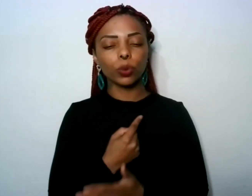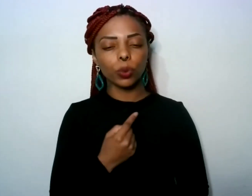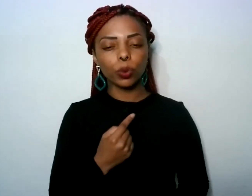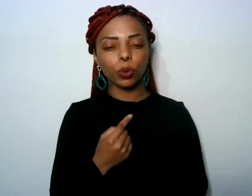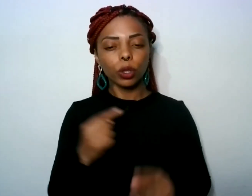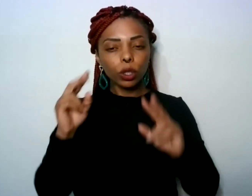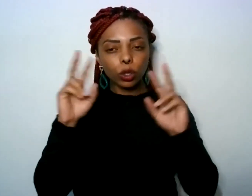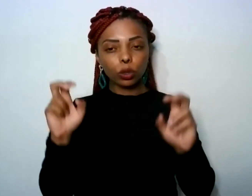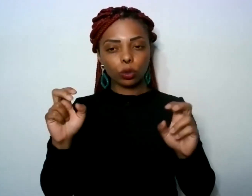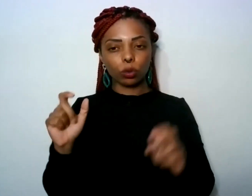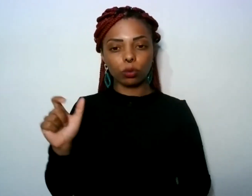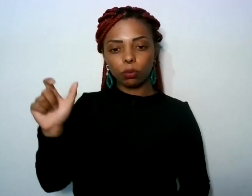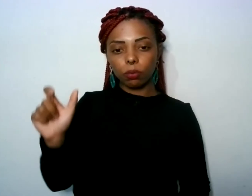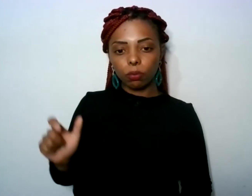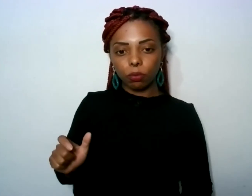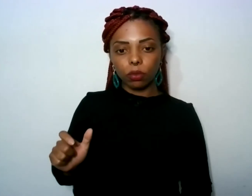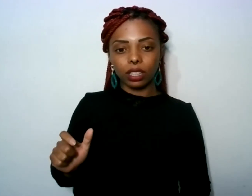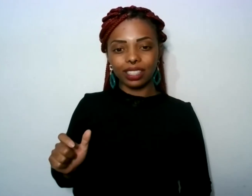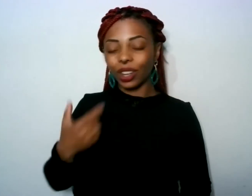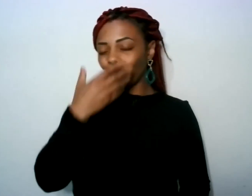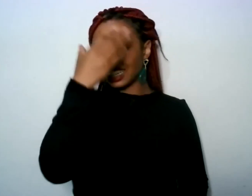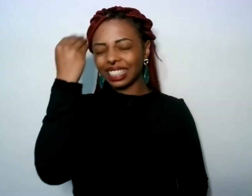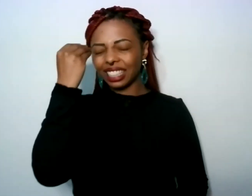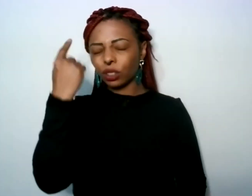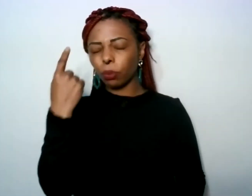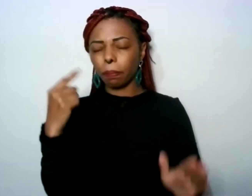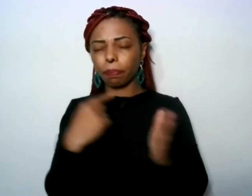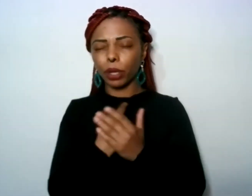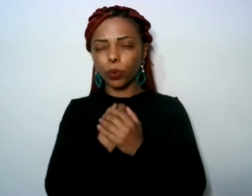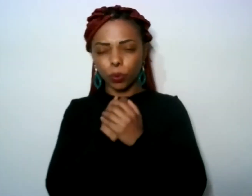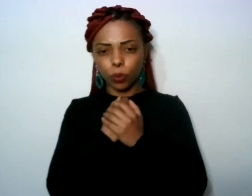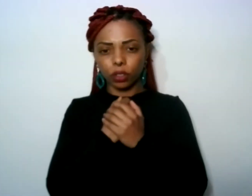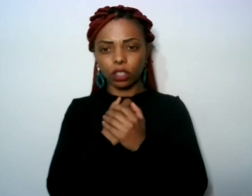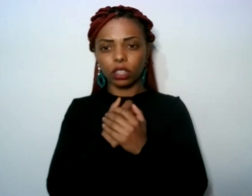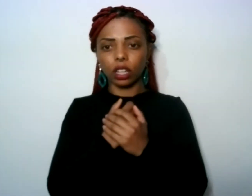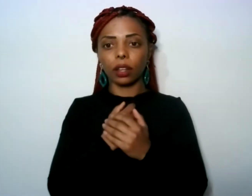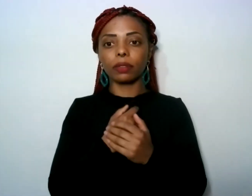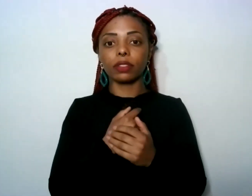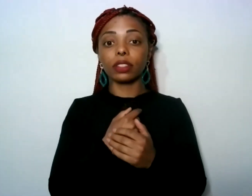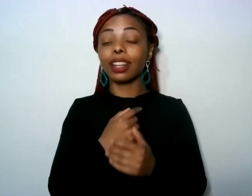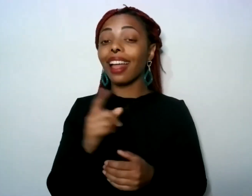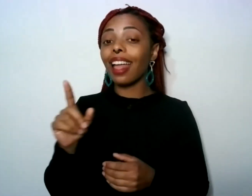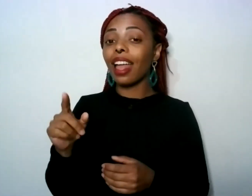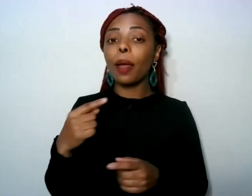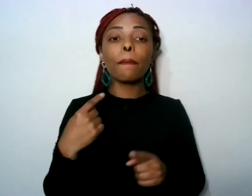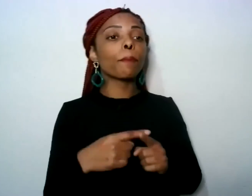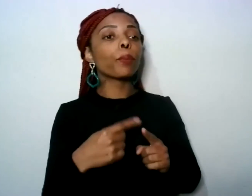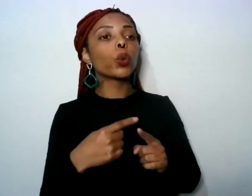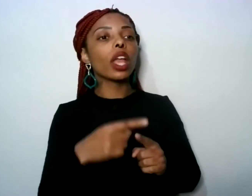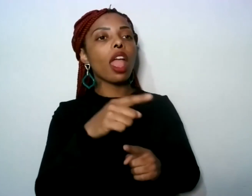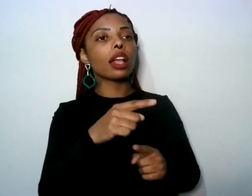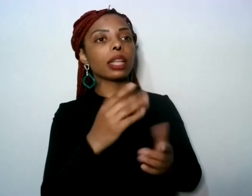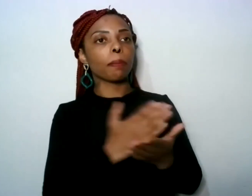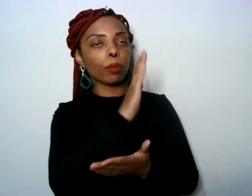ao indivíduo peraí eu acho que esqueci uma questão tem a por que Laís a biblioteca que é municipal se tornou